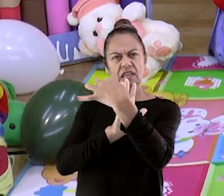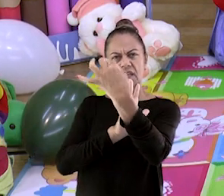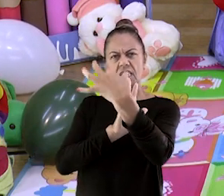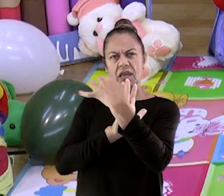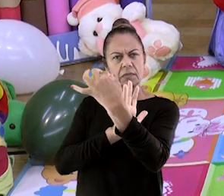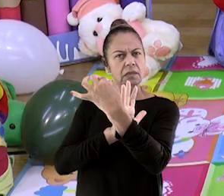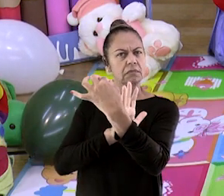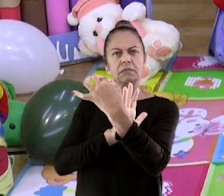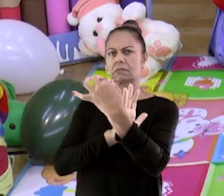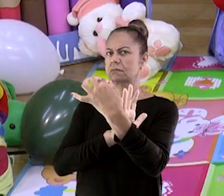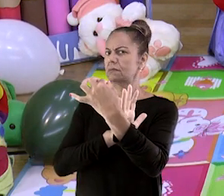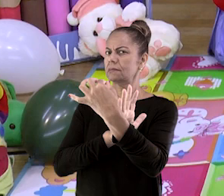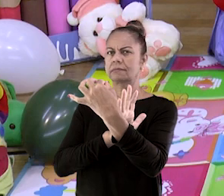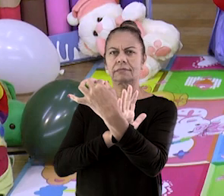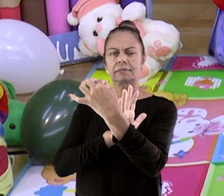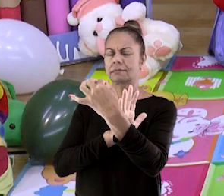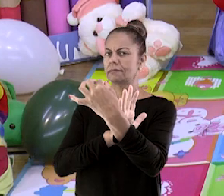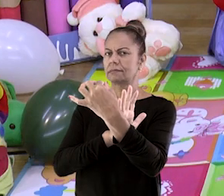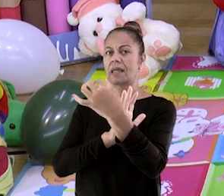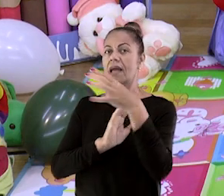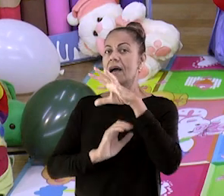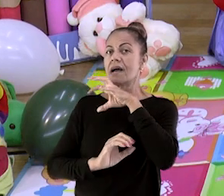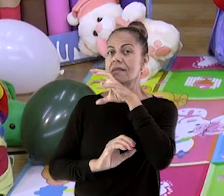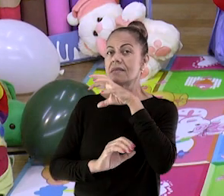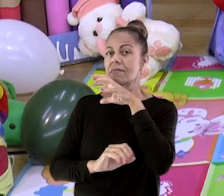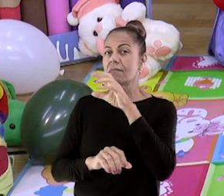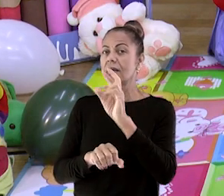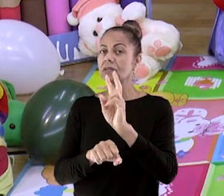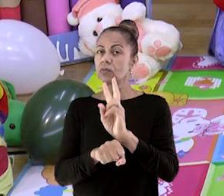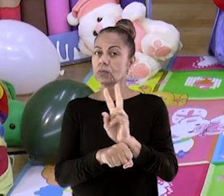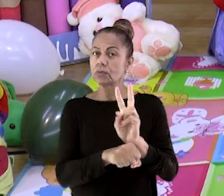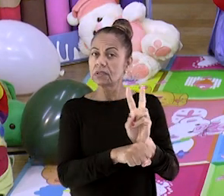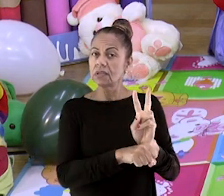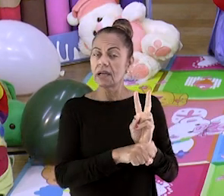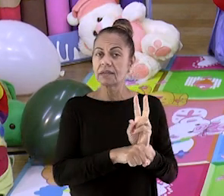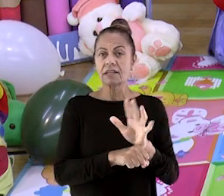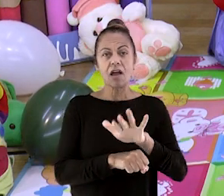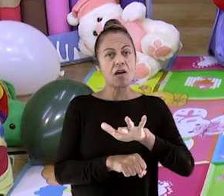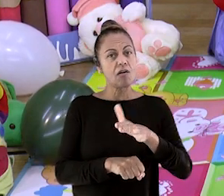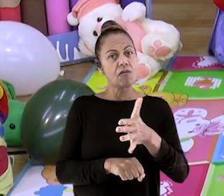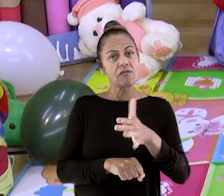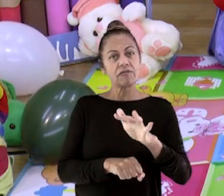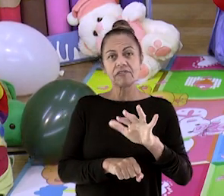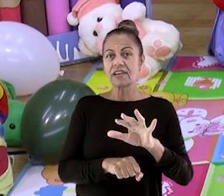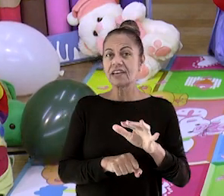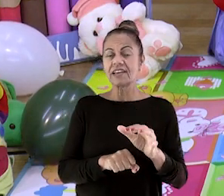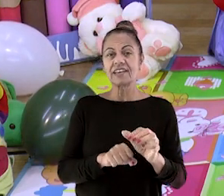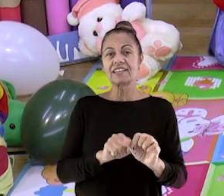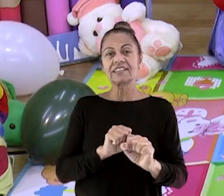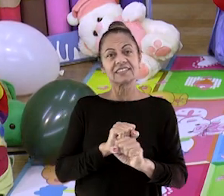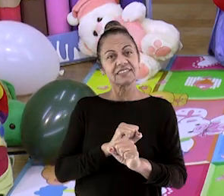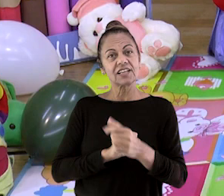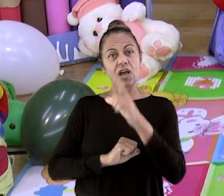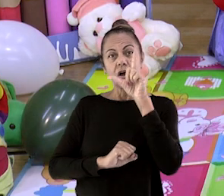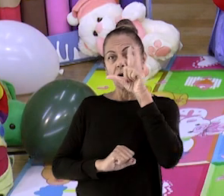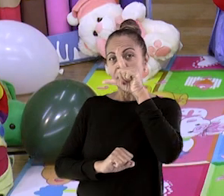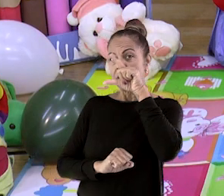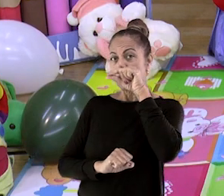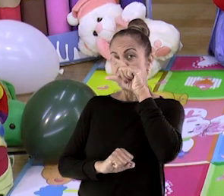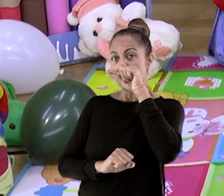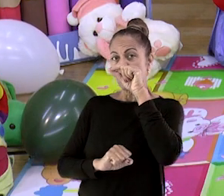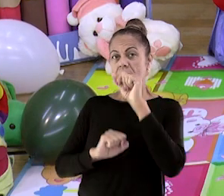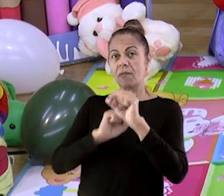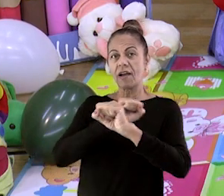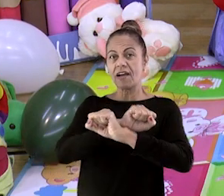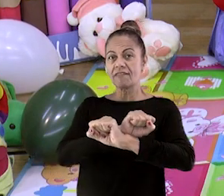não não não temos que cuidar dos animais Talvez o pavão passou por aqui e assim caiu uma